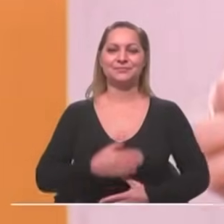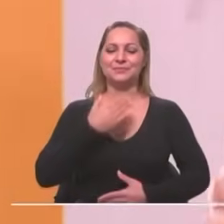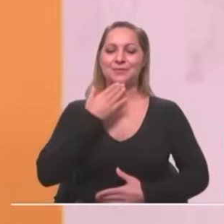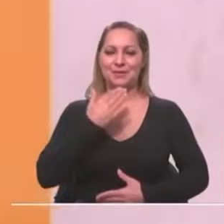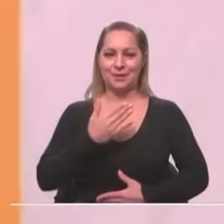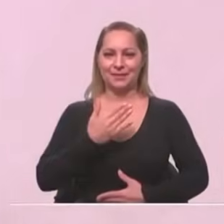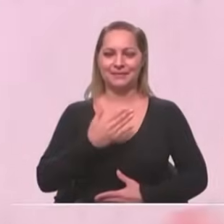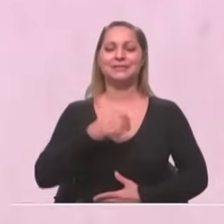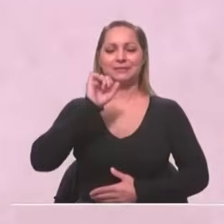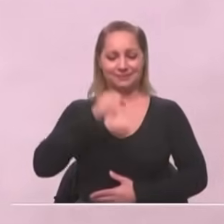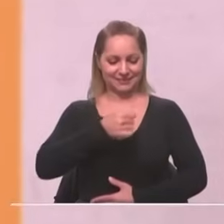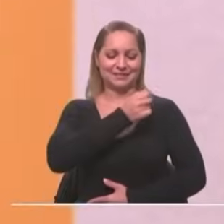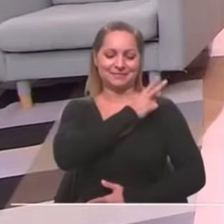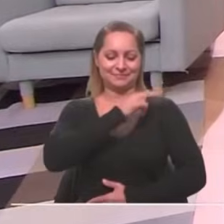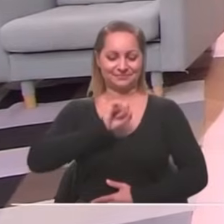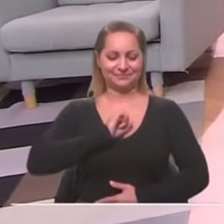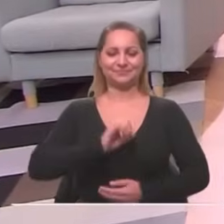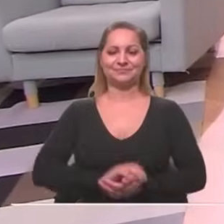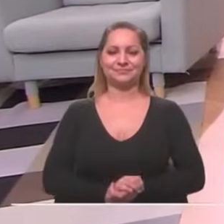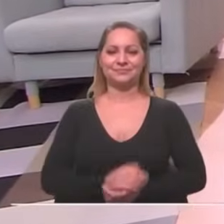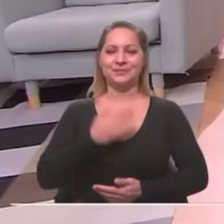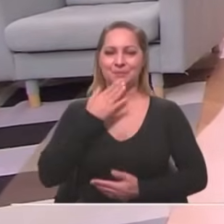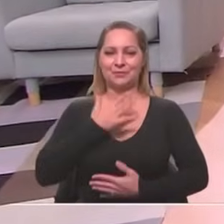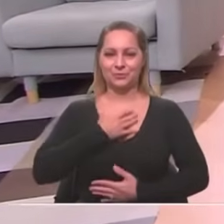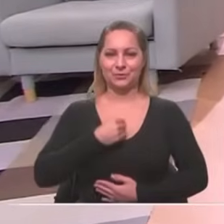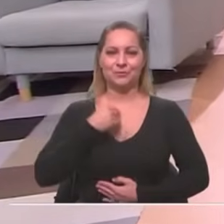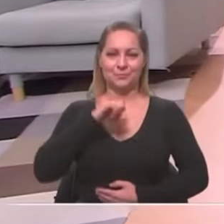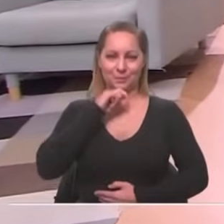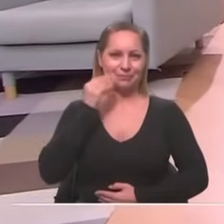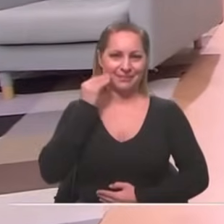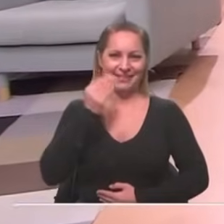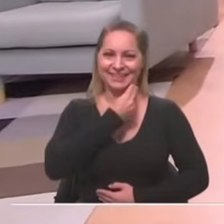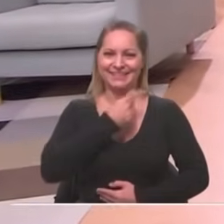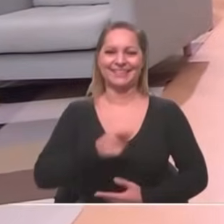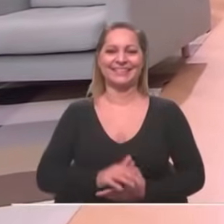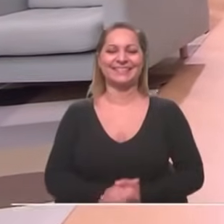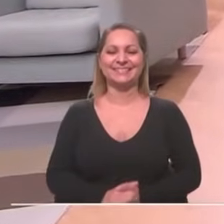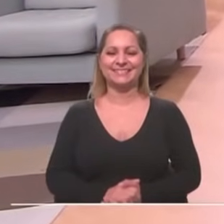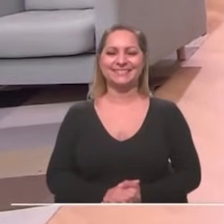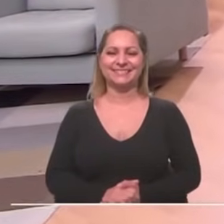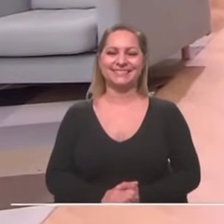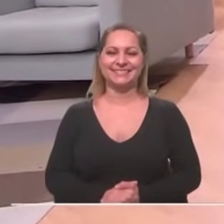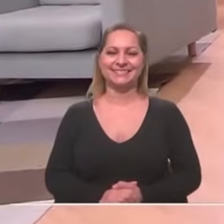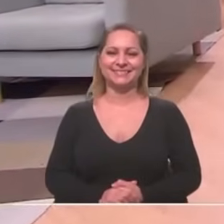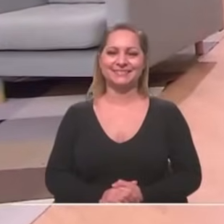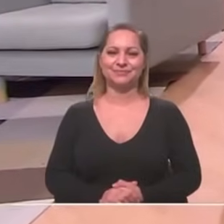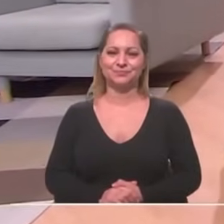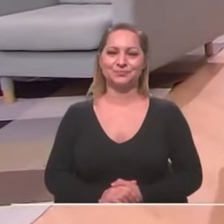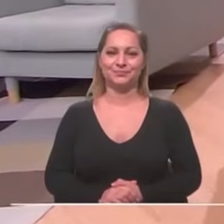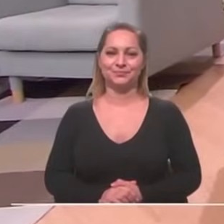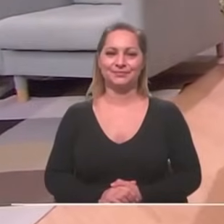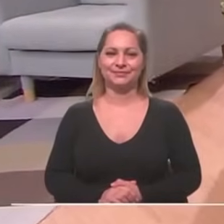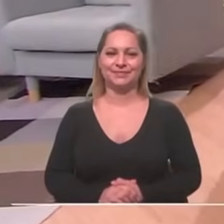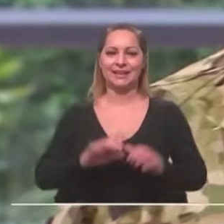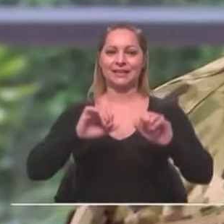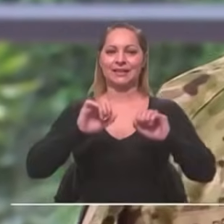Obrigado. Sim, meu capitão. Obrigado, foi um gosto muito Posso grande. Um beijinho. Oh. Obrigado. Quebrámos aqui o protocolo, mas não